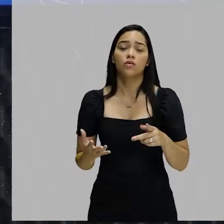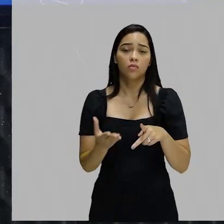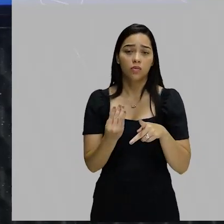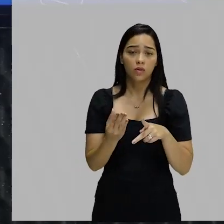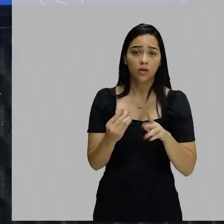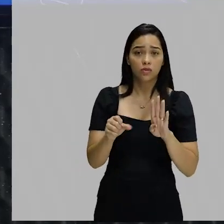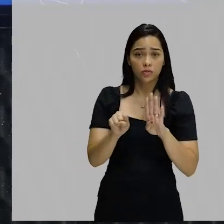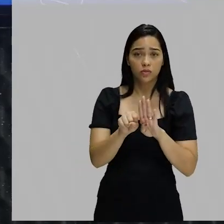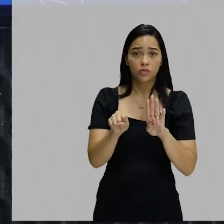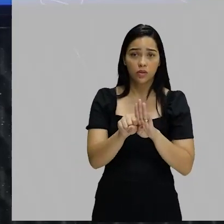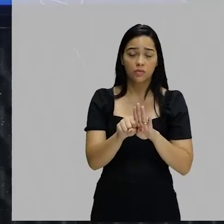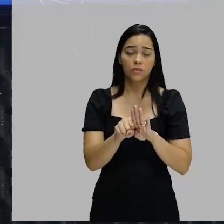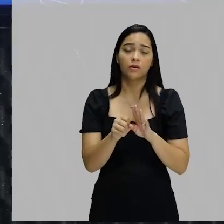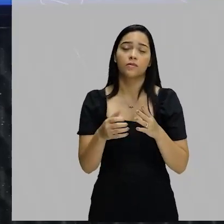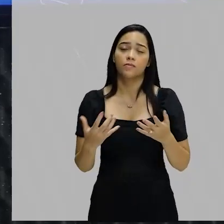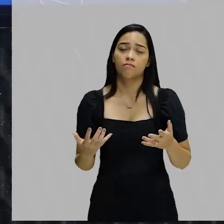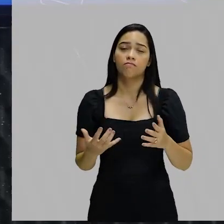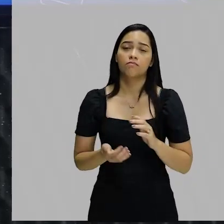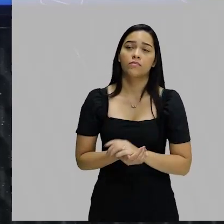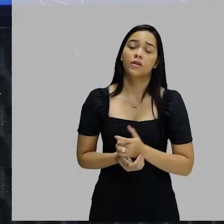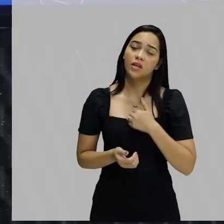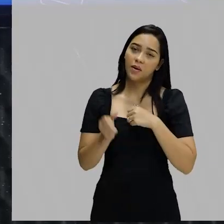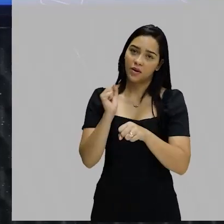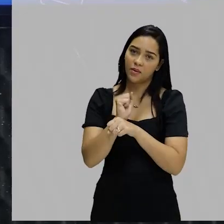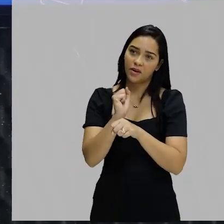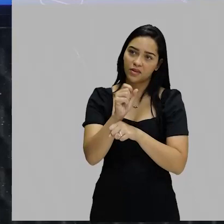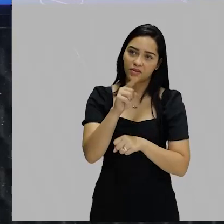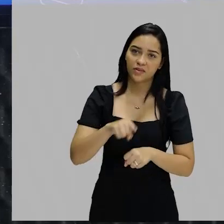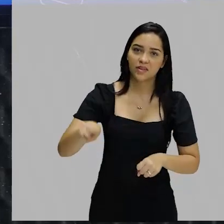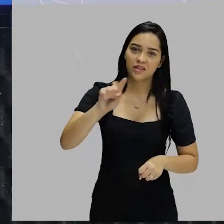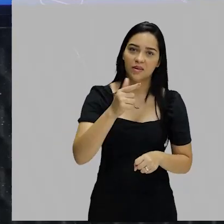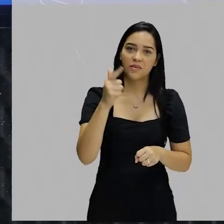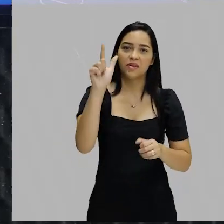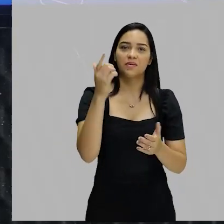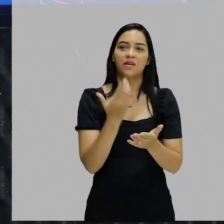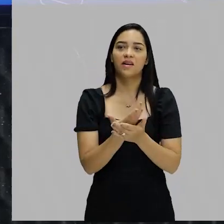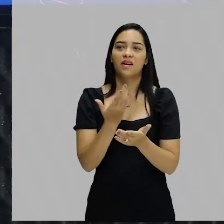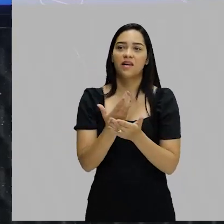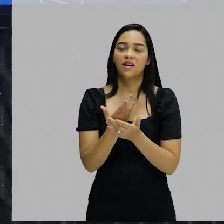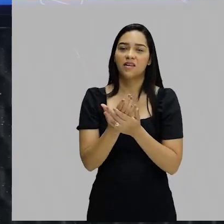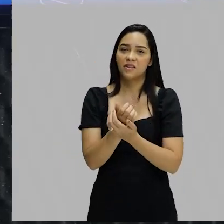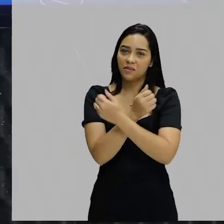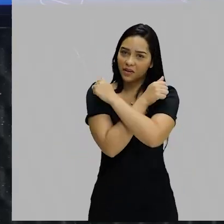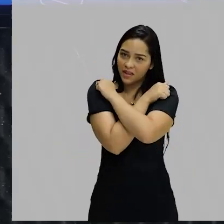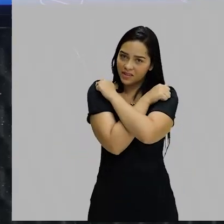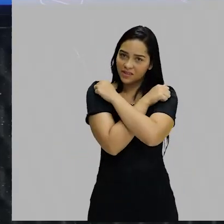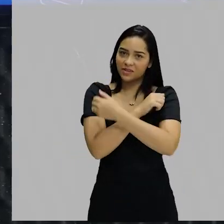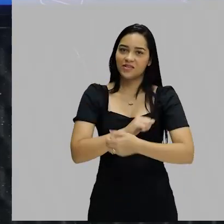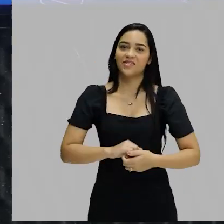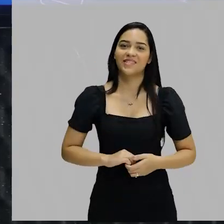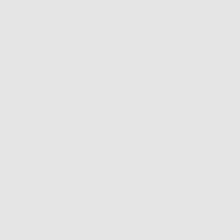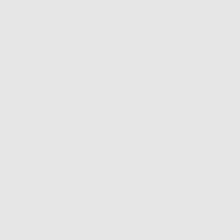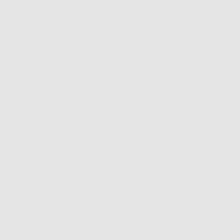dos substantivos compostos, tá certo? E eu aguardo vocês na próxima aula. Um grande abraço.